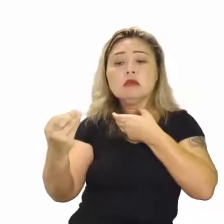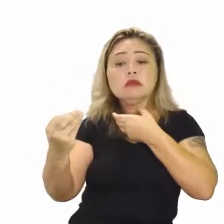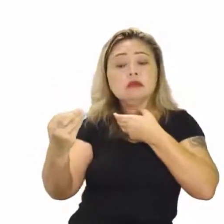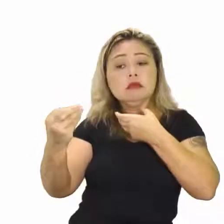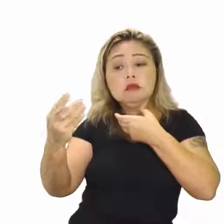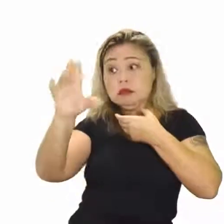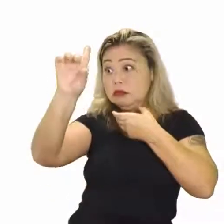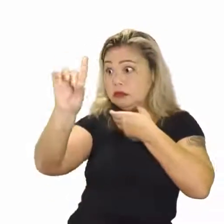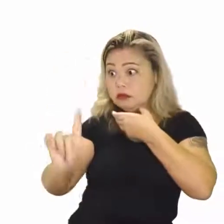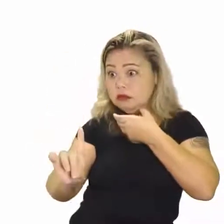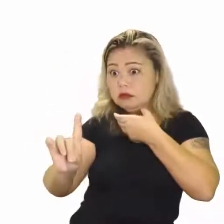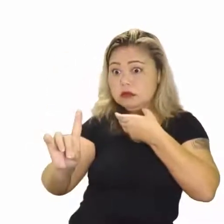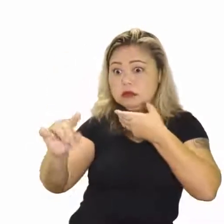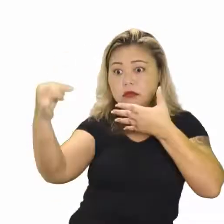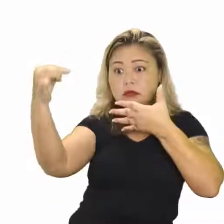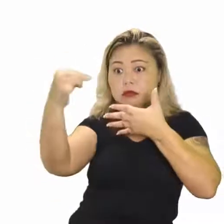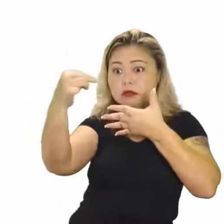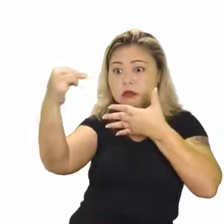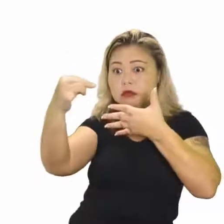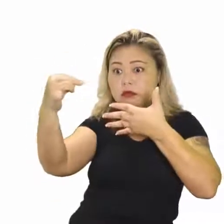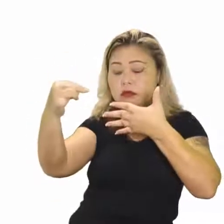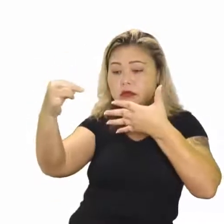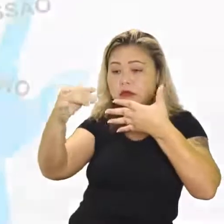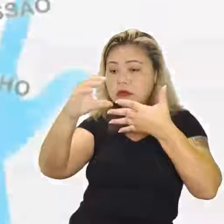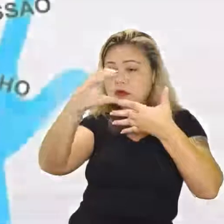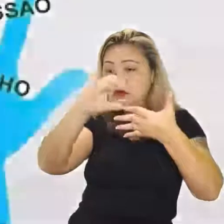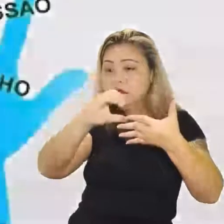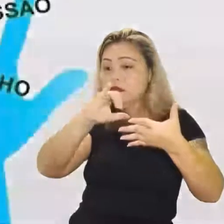nossos direitos civis,